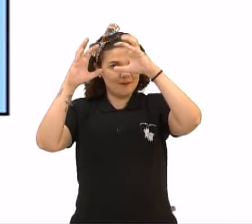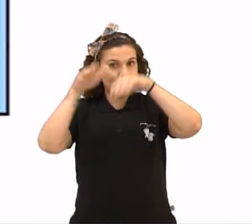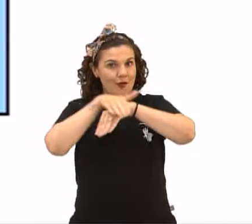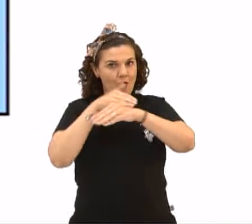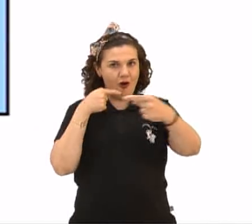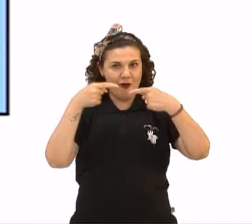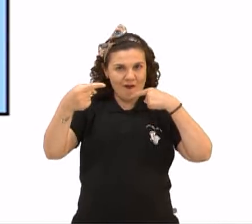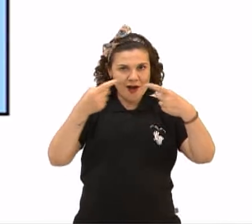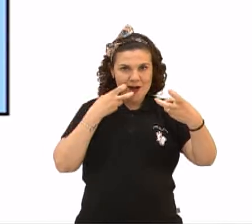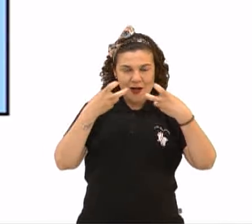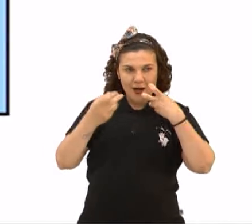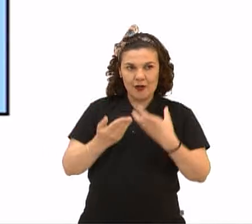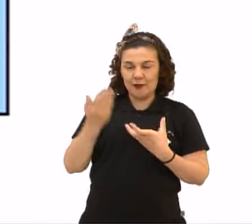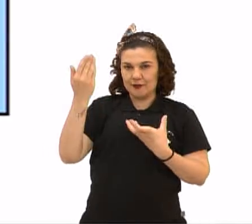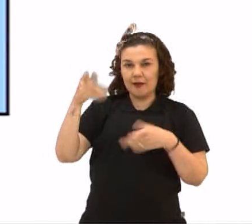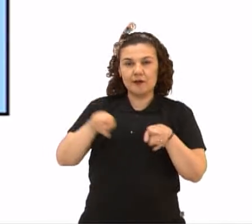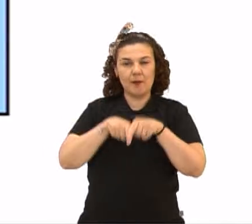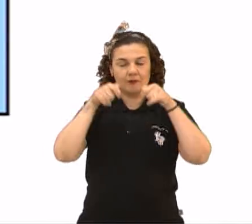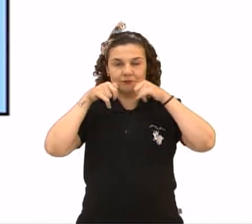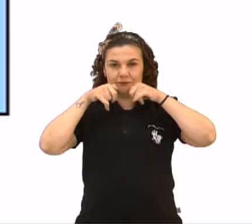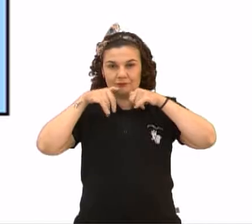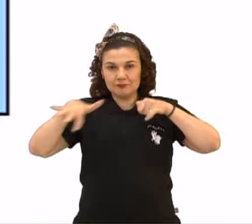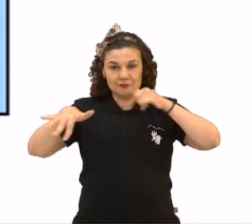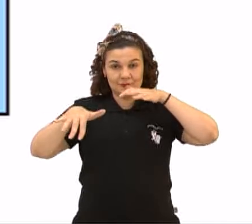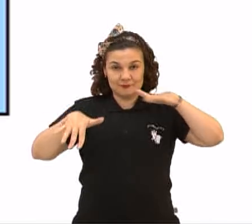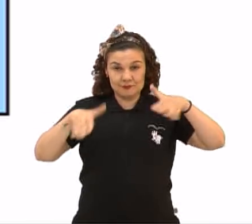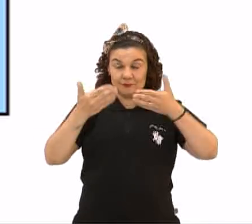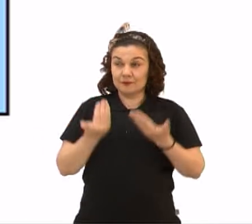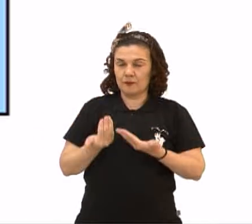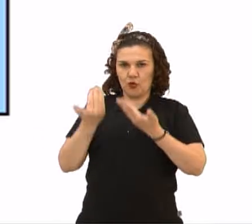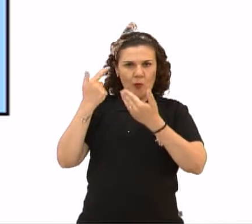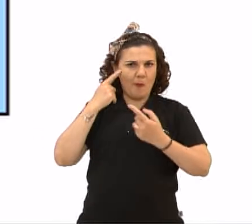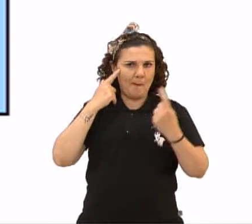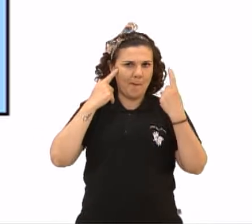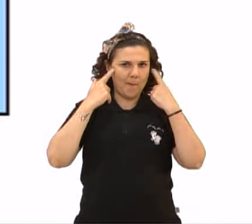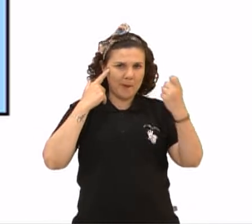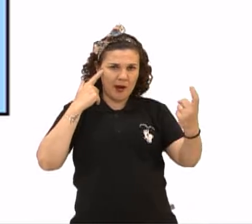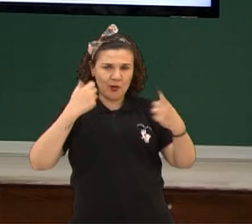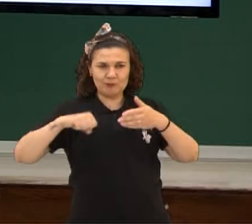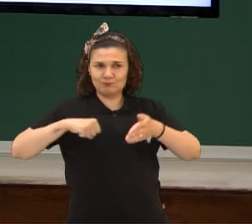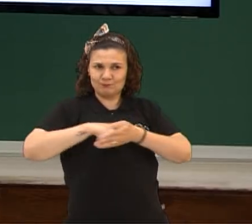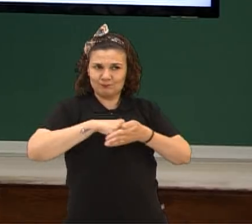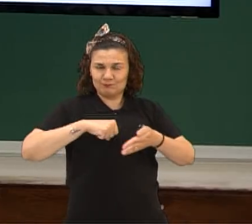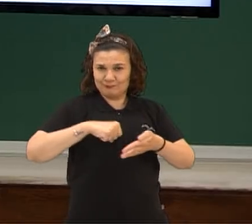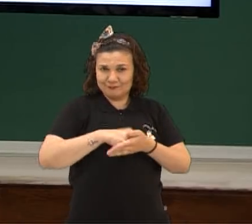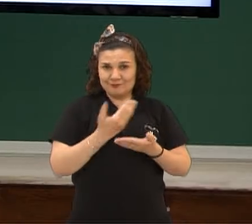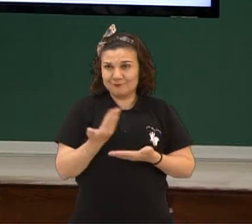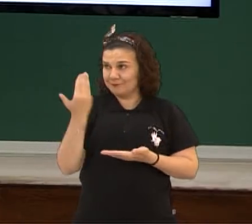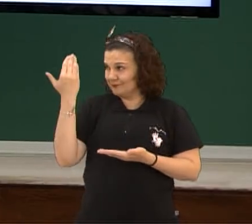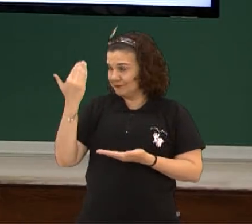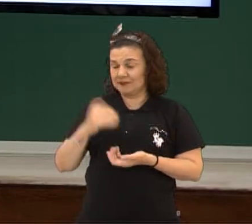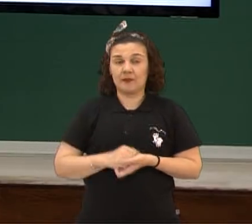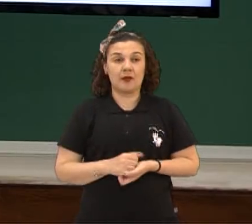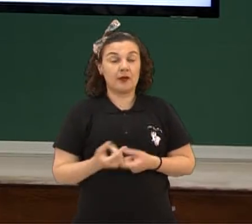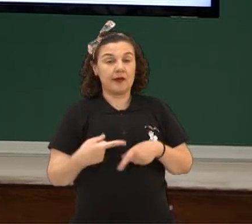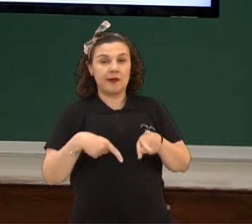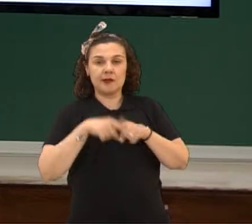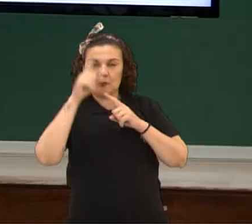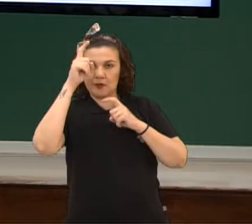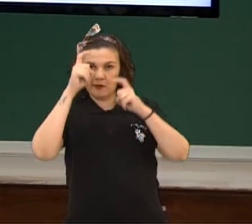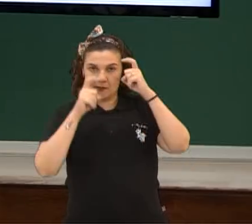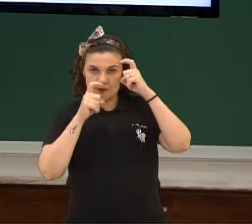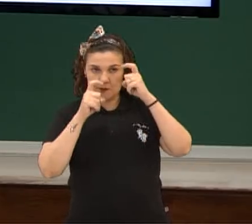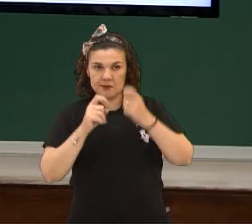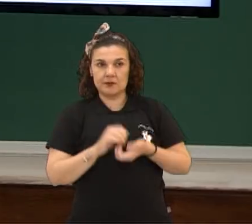diálogo, né, temos a presença de onomatopeia também para representar o barulho ali, a ação, né? E também as